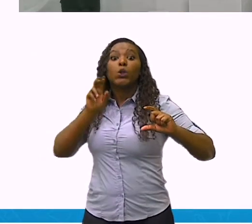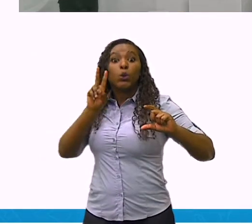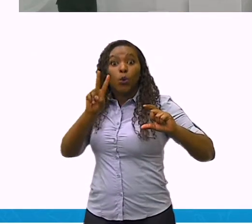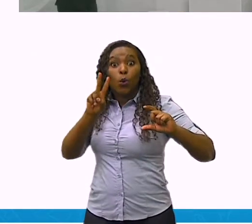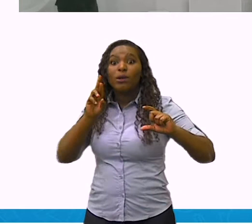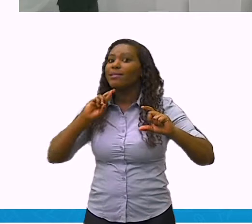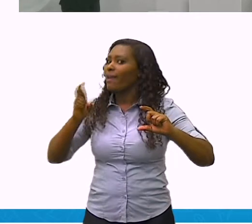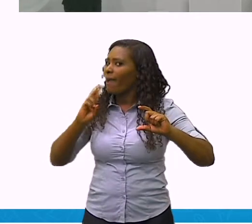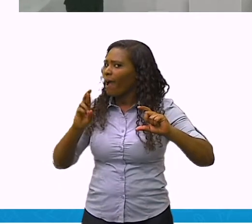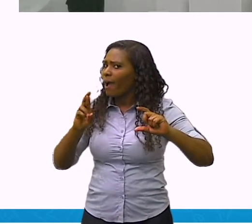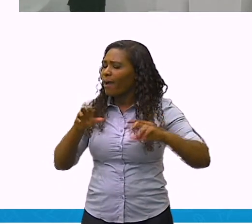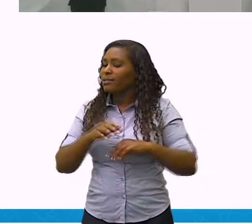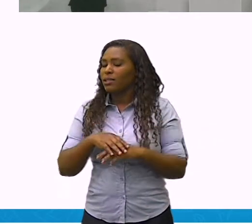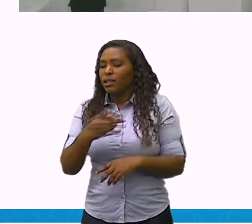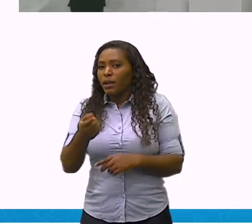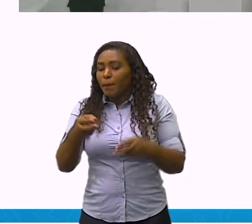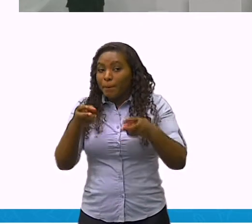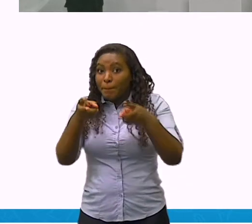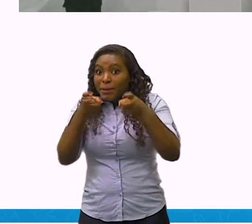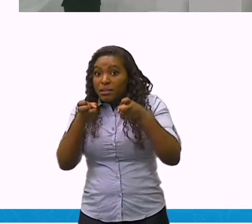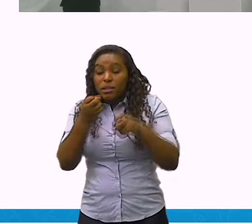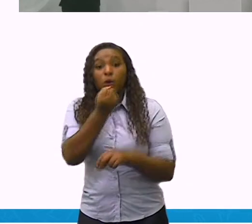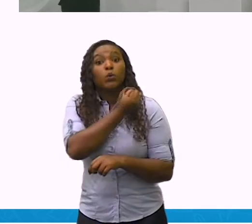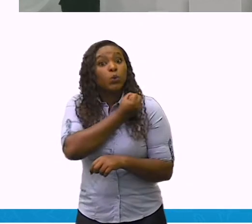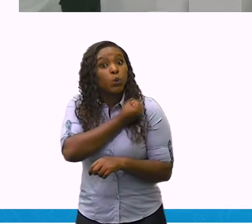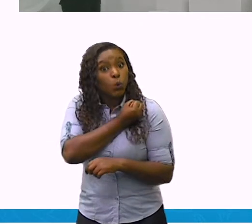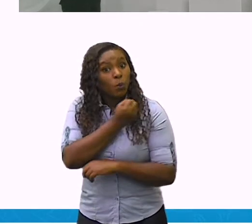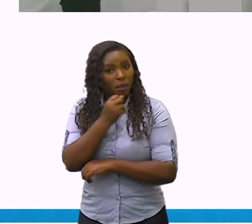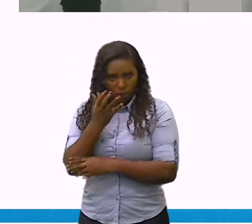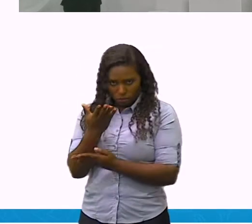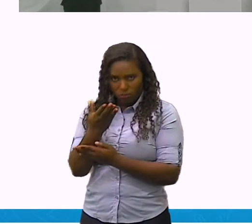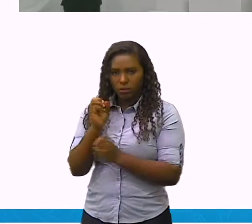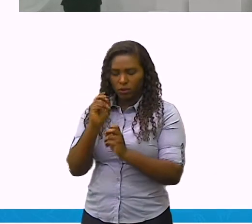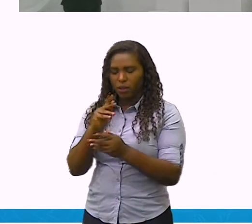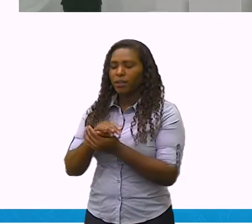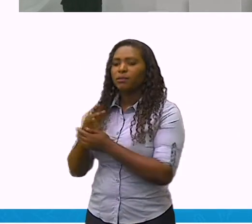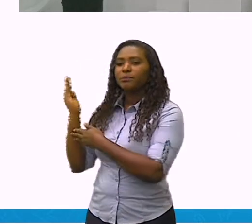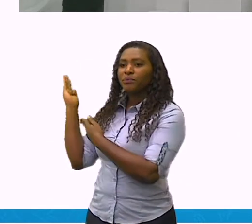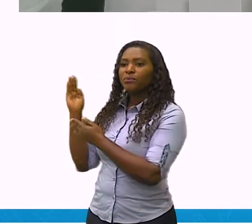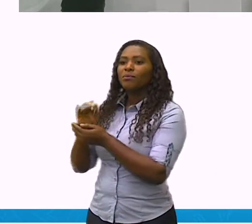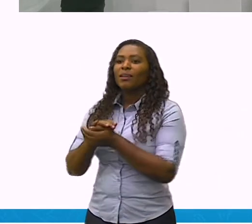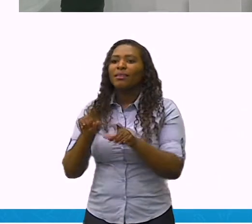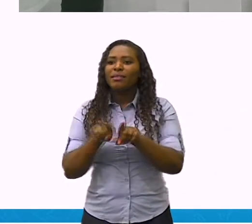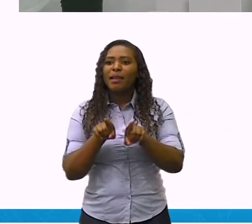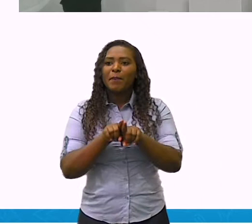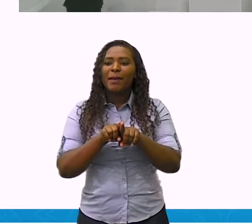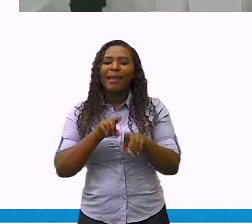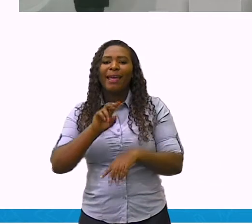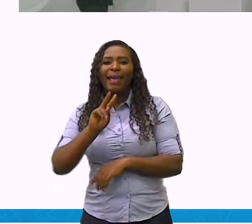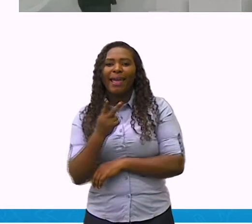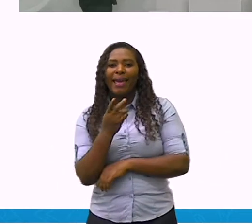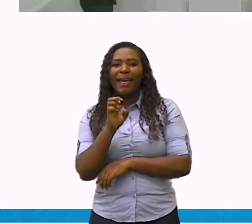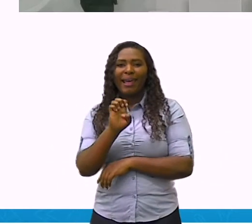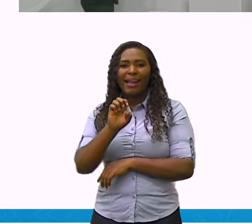aparecendo nesta cédula, ok? Da Helena. A Helena está segurando uma cédula de